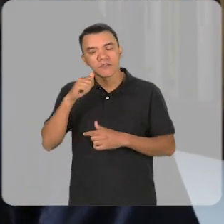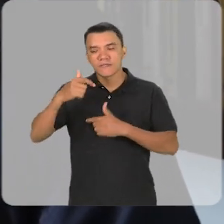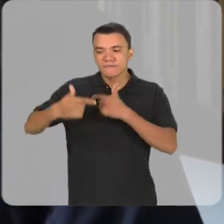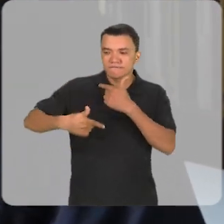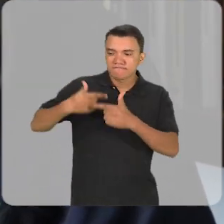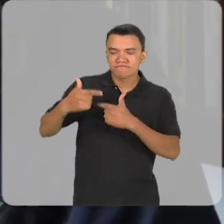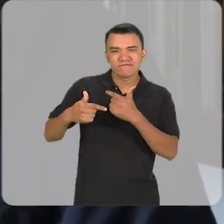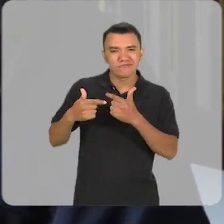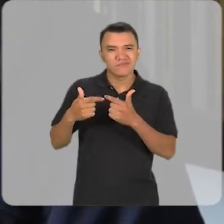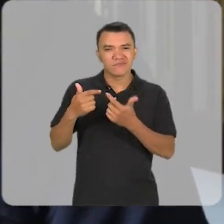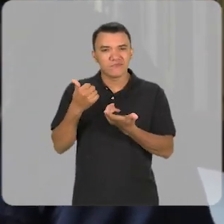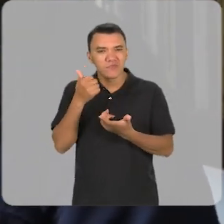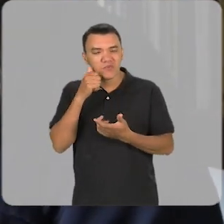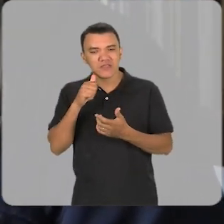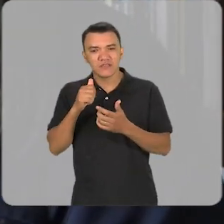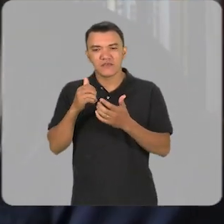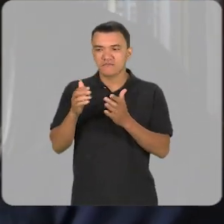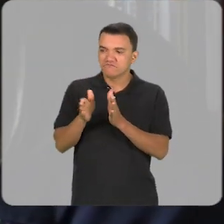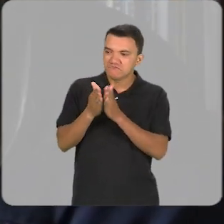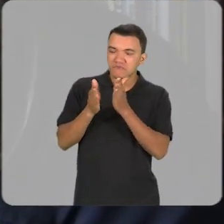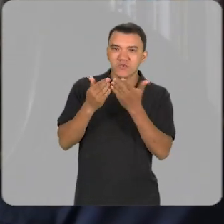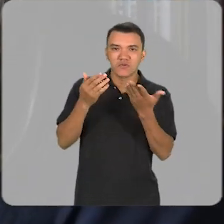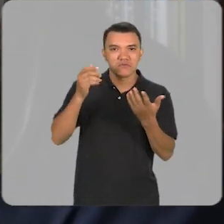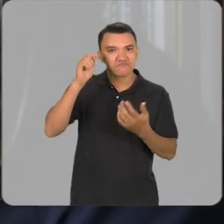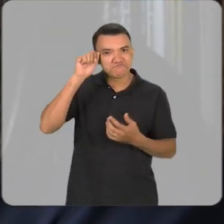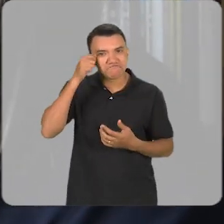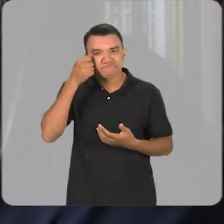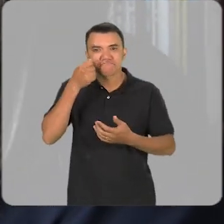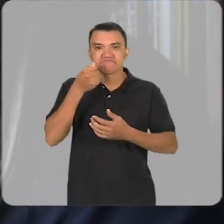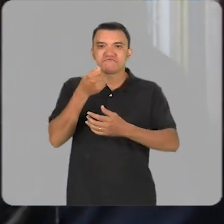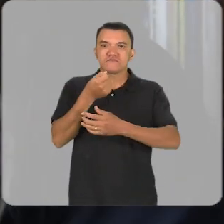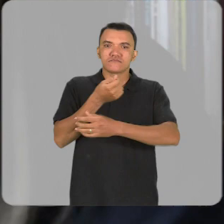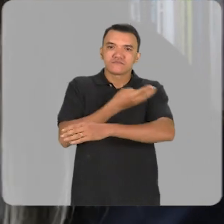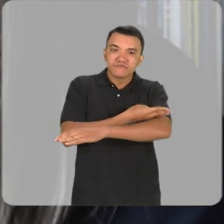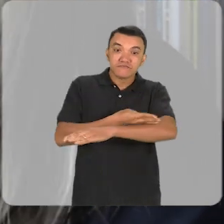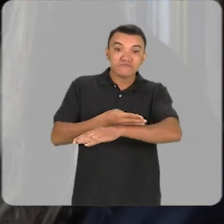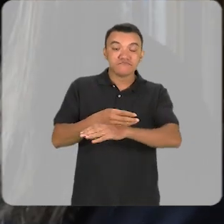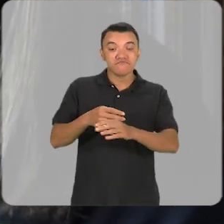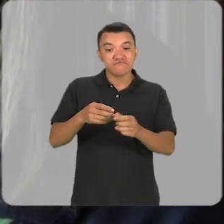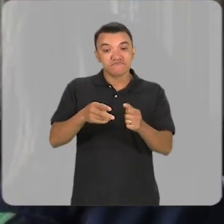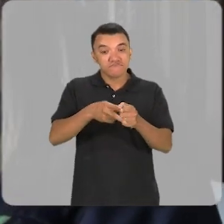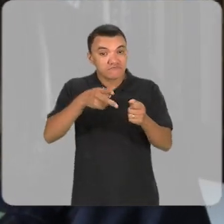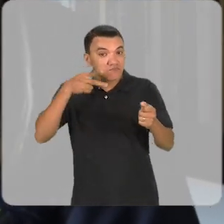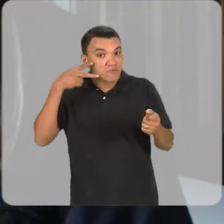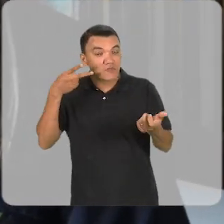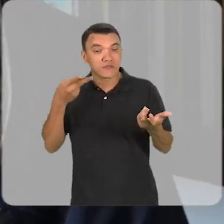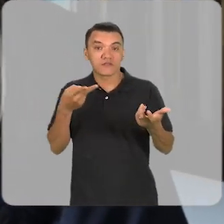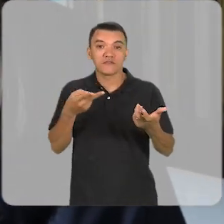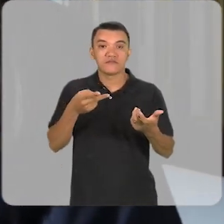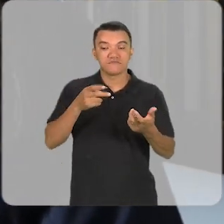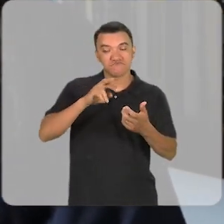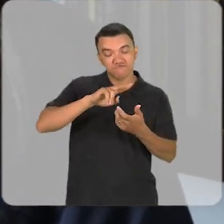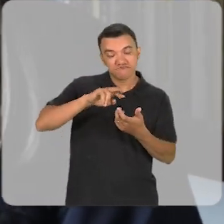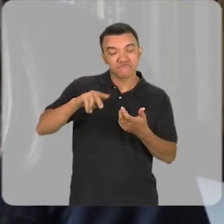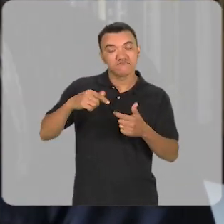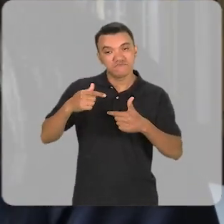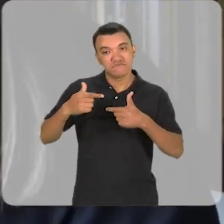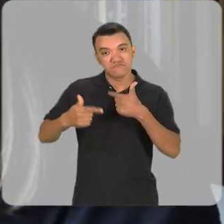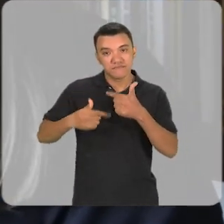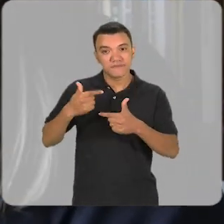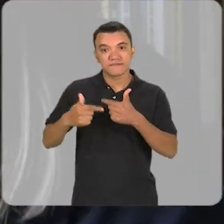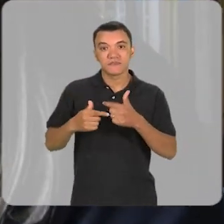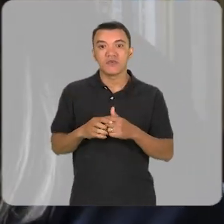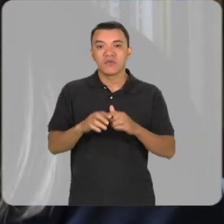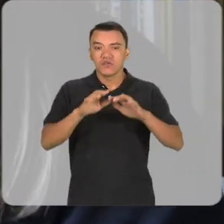das mulheres pobres, negras, brancas, das mulheres indígenas, das mulheres de todos